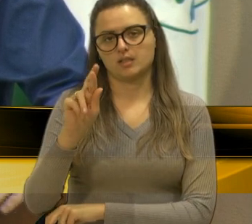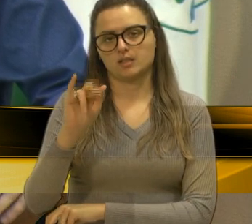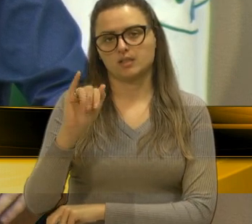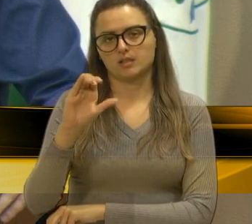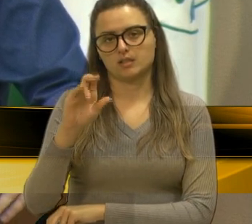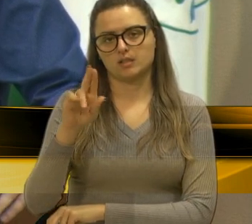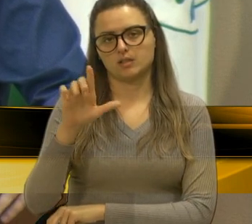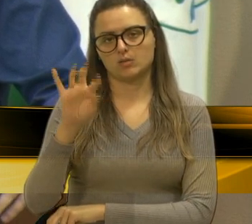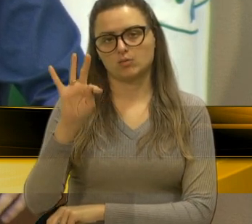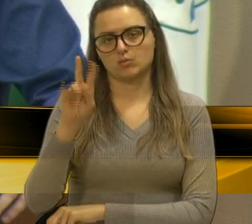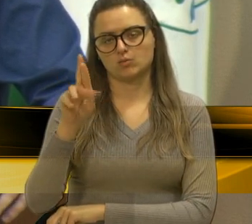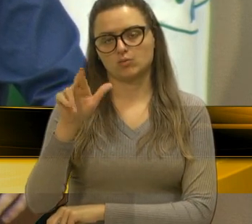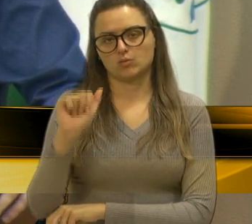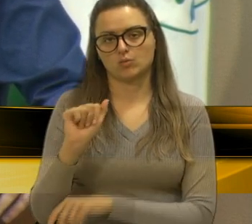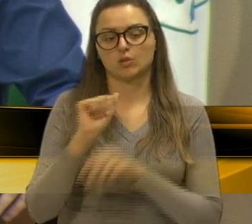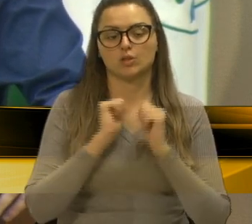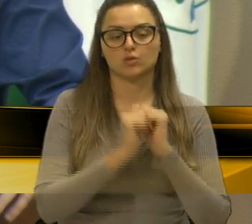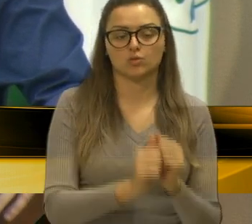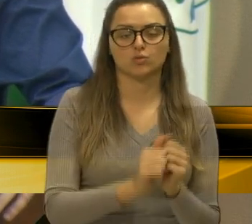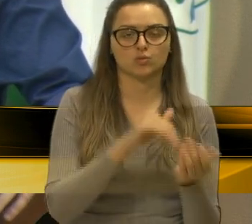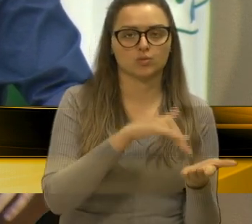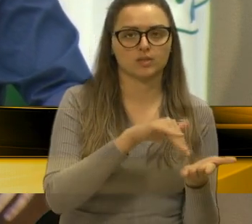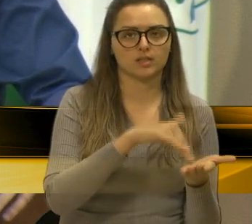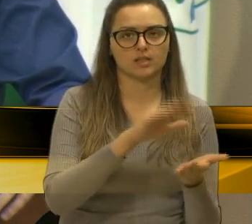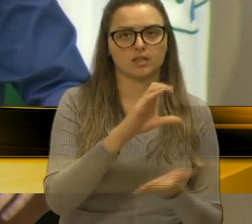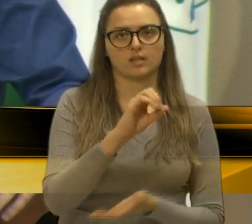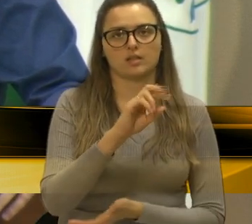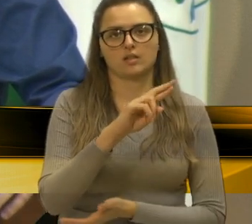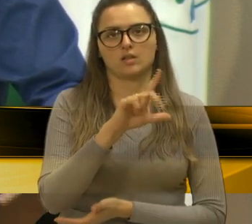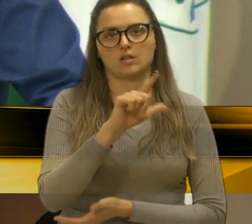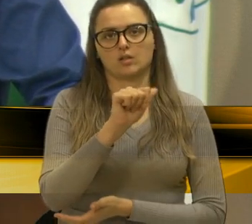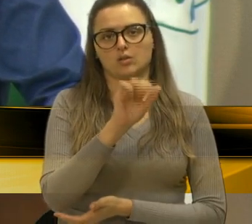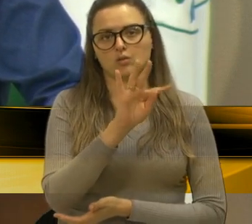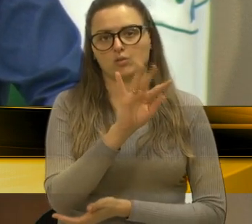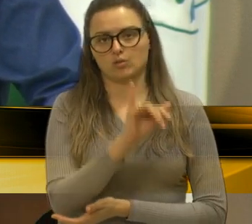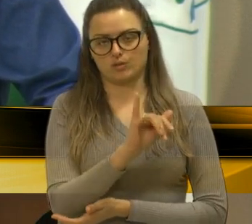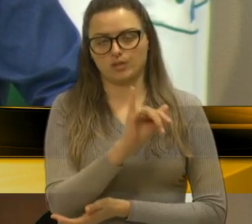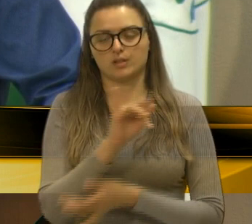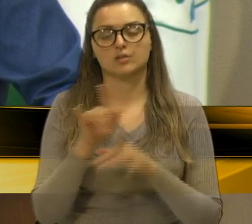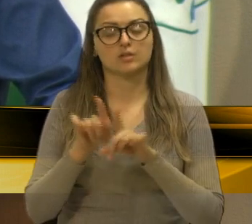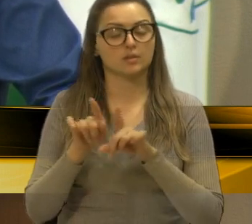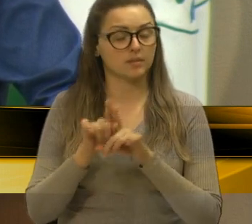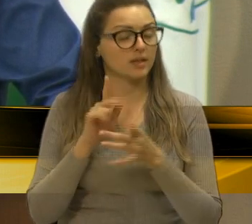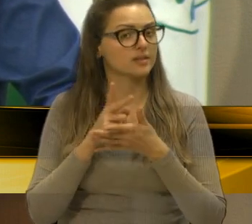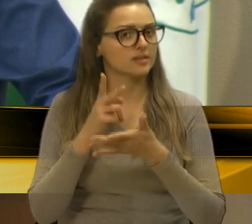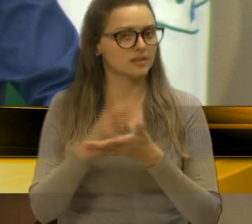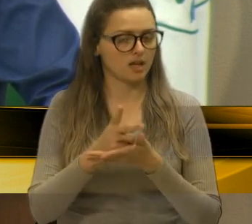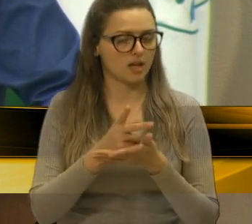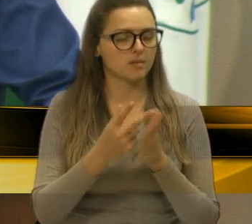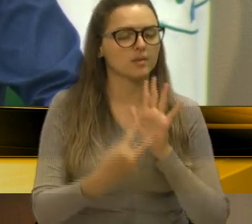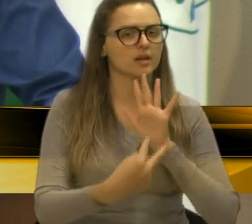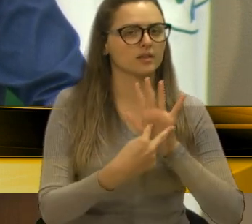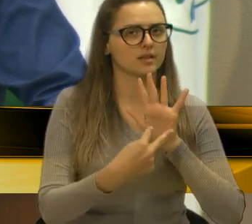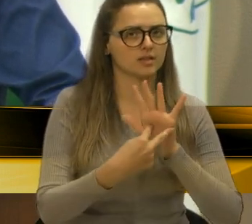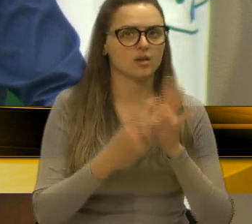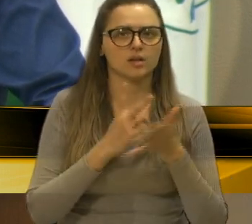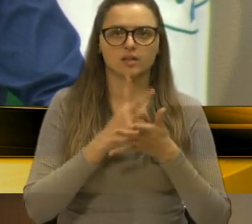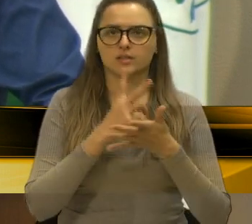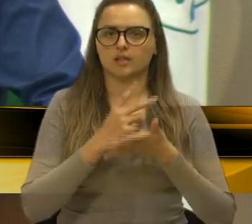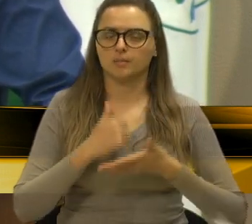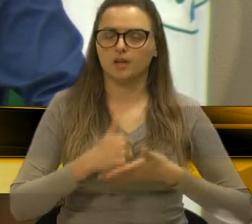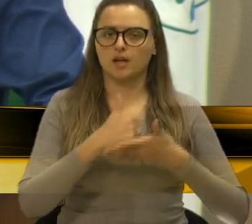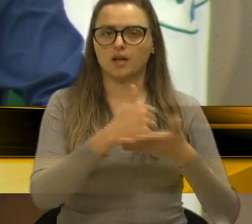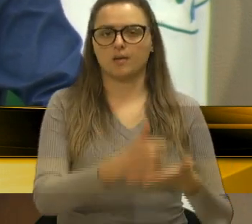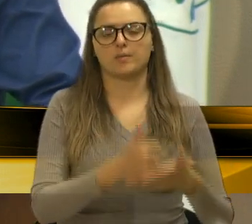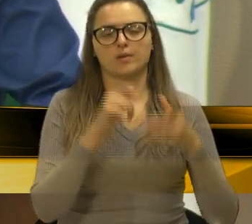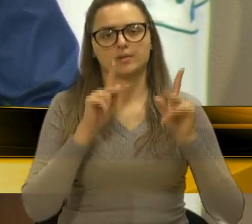ao secretário estadual Covatti Filho, que tem sido muito atencioso e tem se abraçado junto com as pessoas